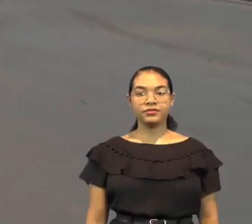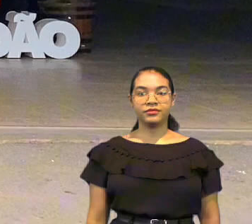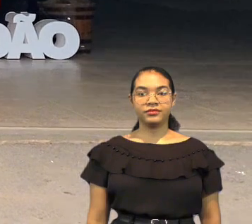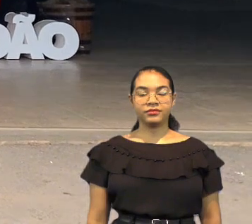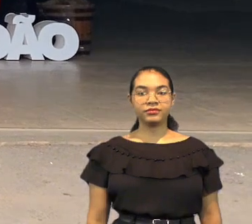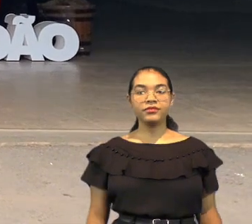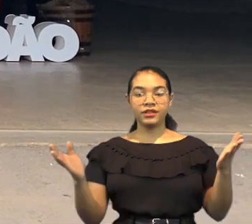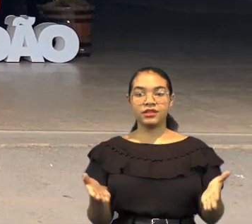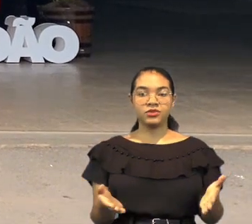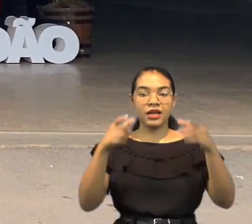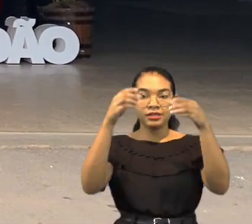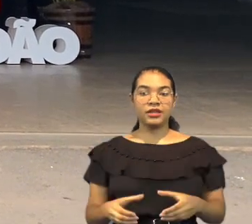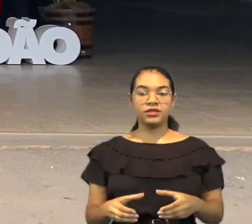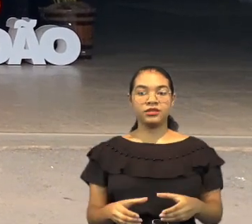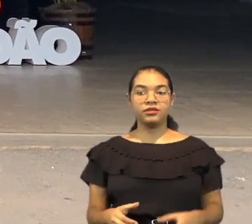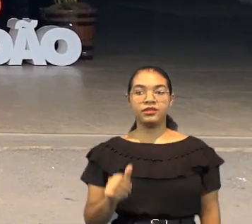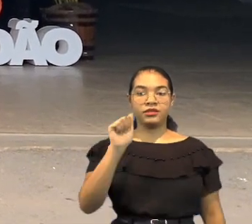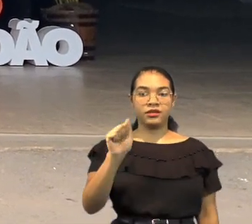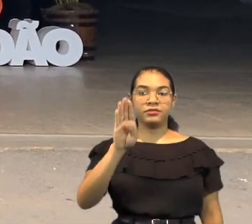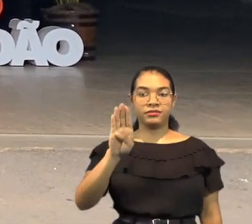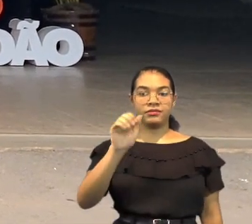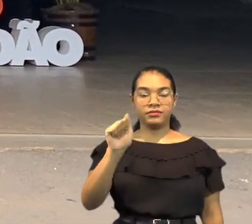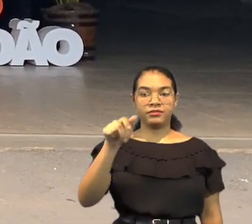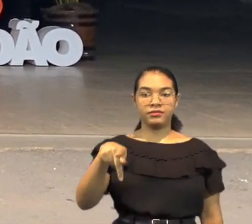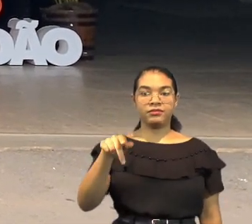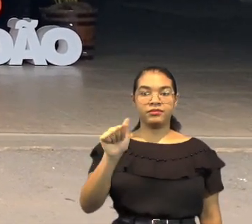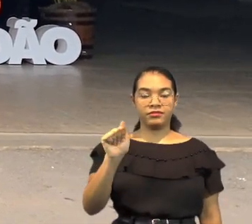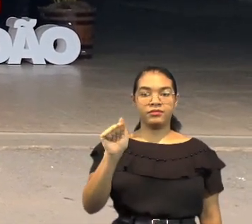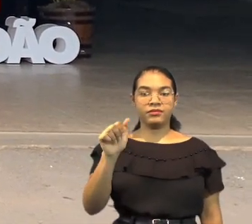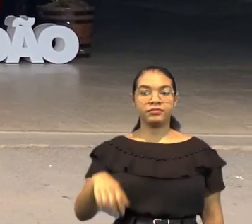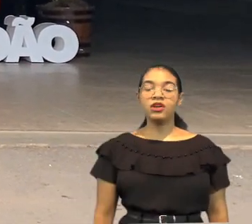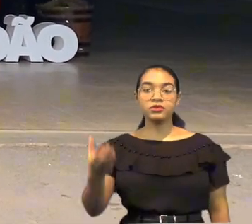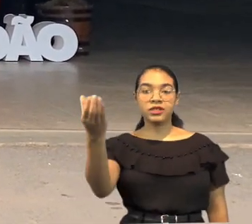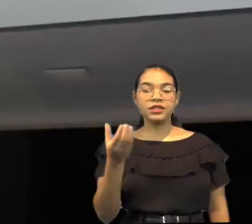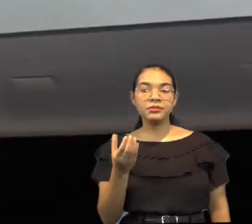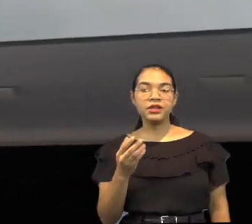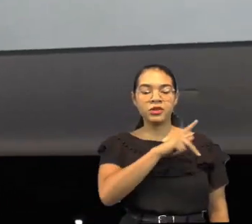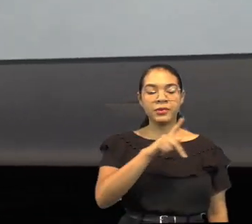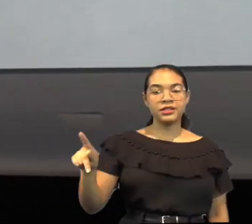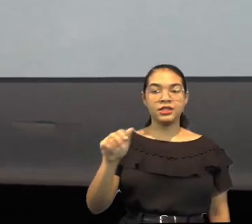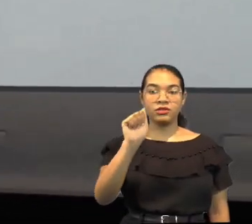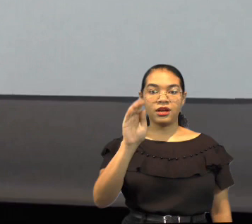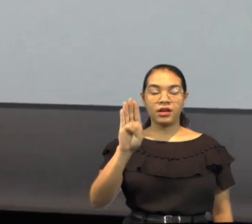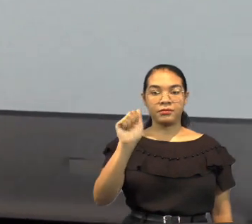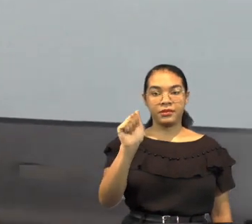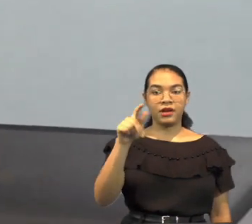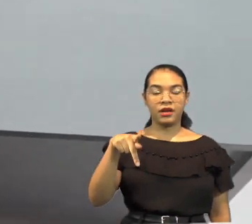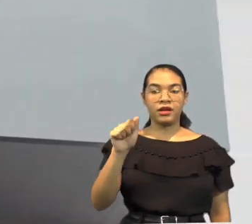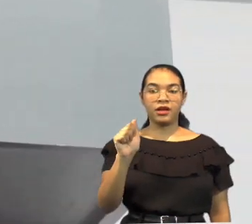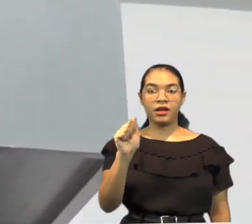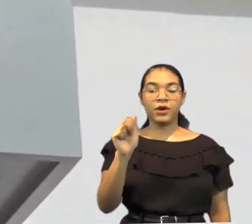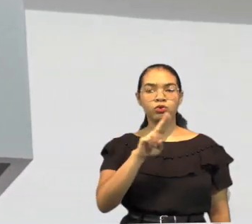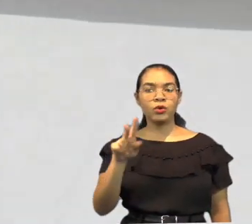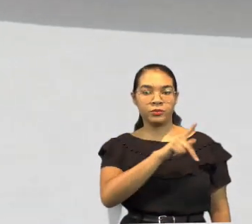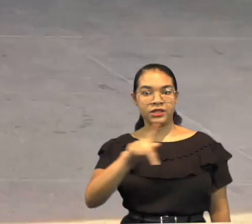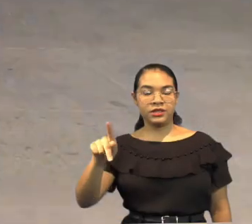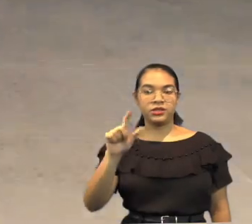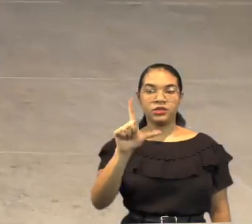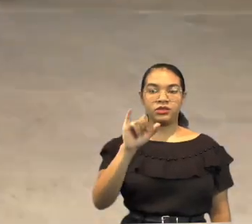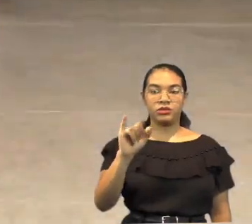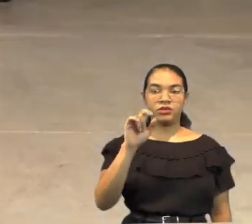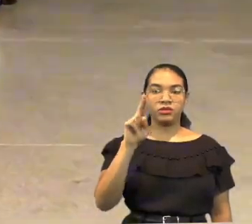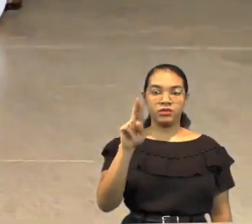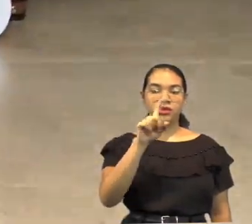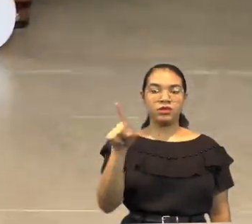ABAPA. Estamos aqui na Associação Baiana de Produtores de Algodão. Somos recebidos pelo presidente da ABAPA, seu